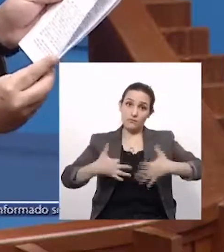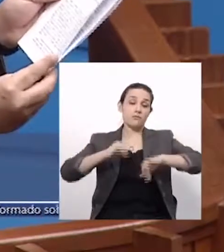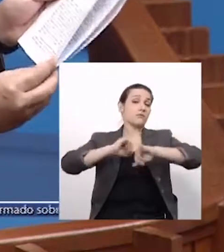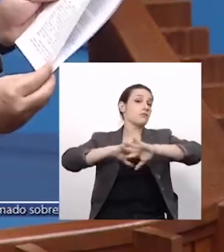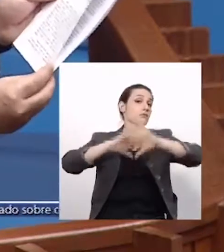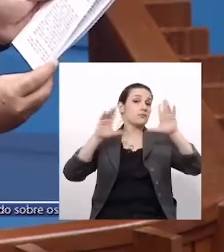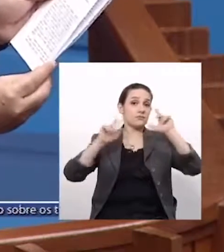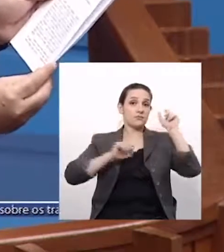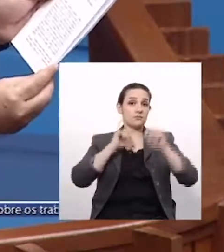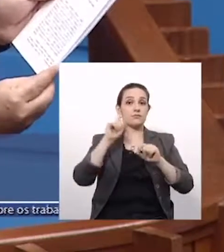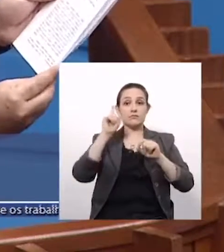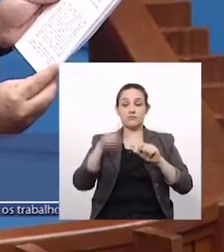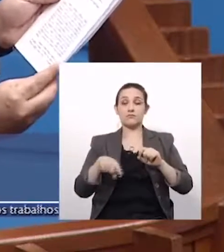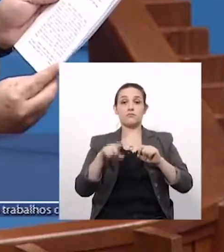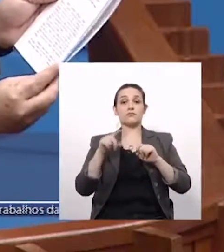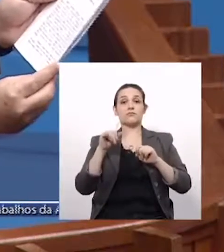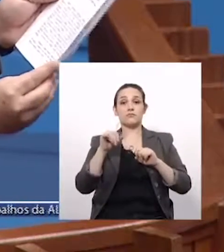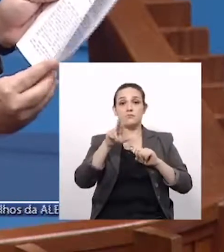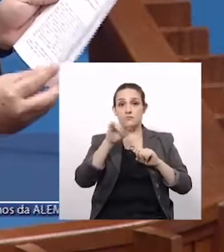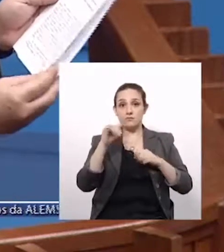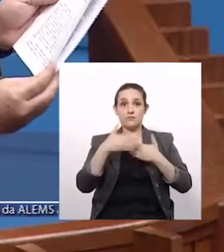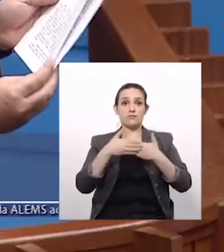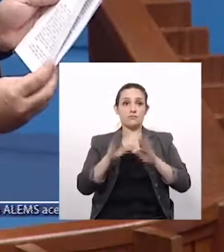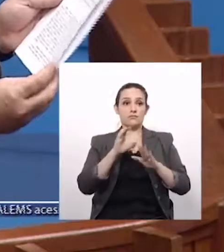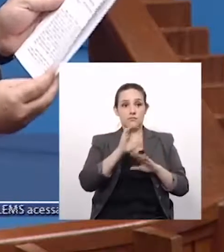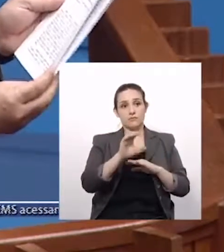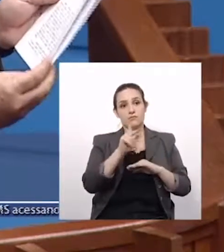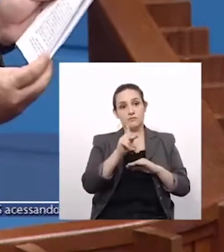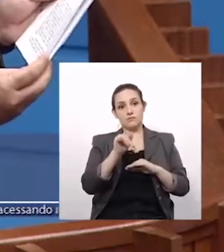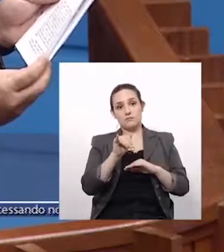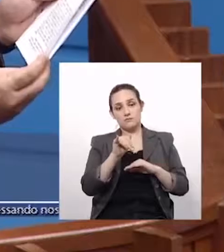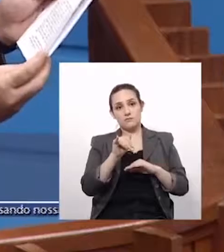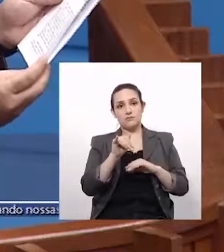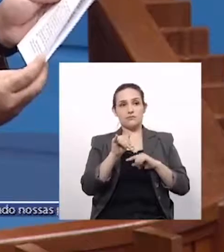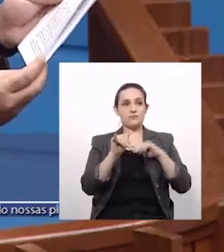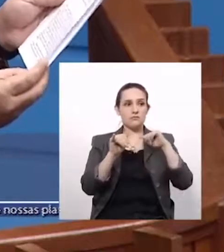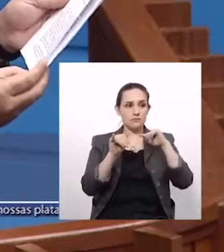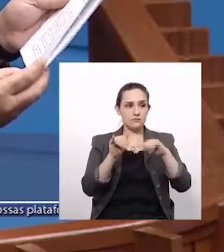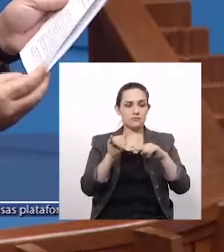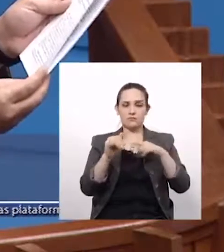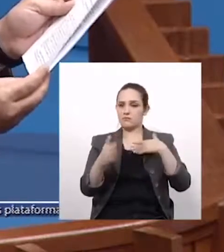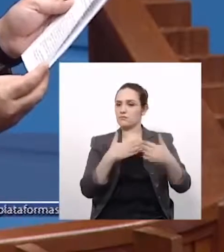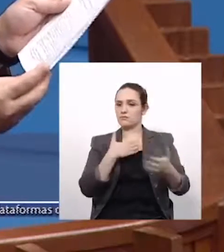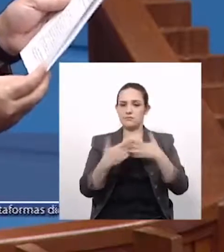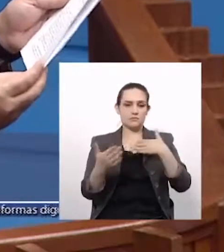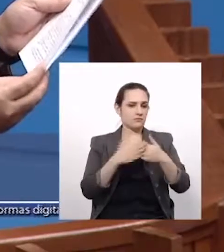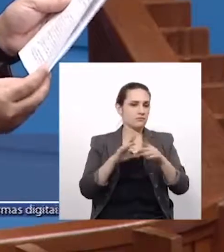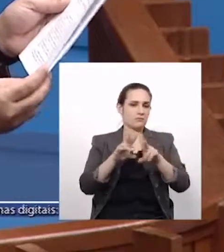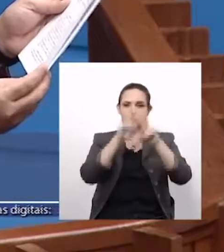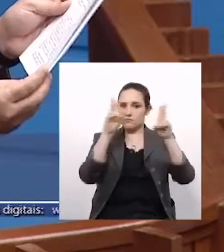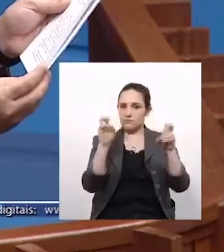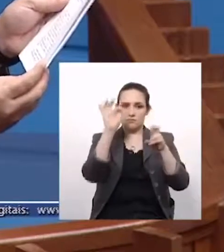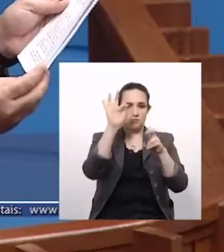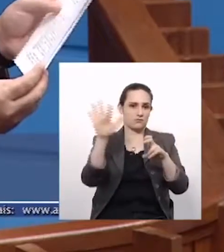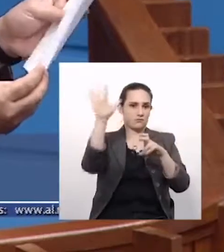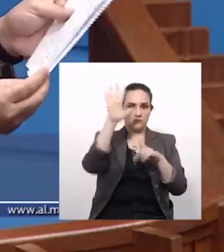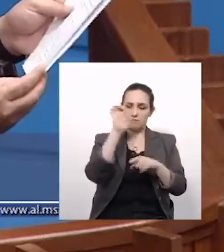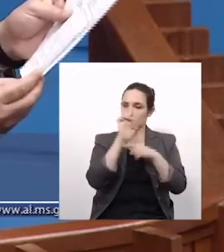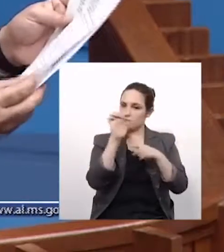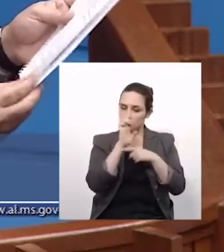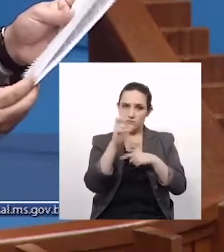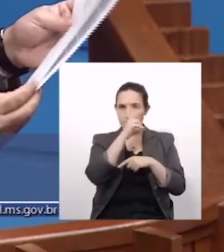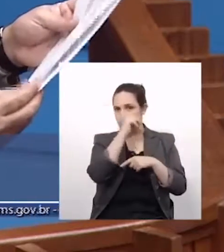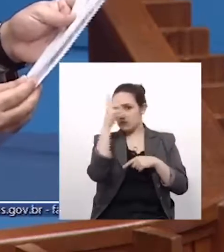que a instauração de comissão parlamentar de inquérito por uma das casas legislativas, em quaisquer de seus âmbitos federal, estadual e também